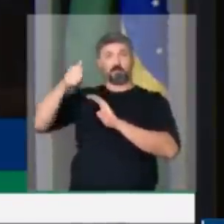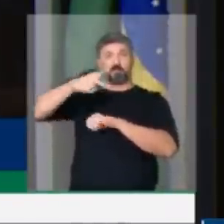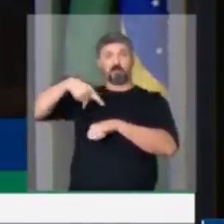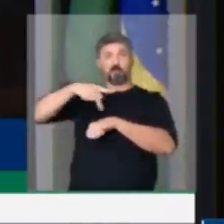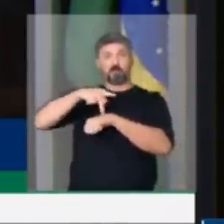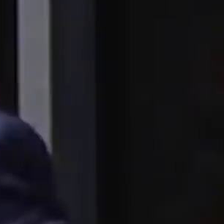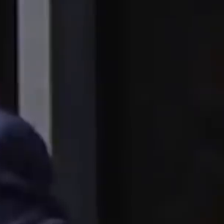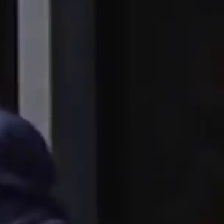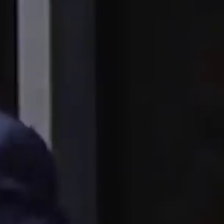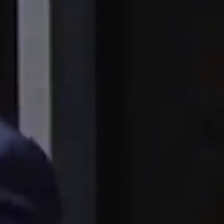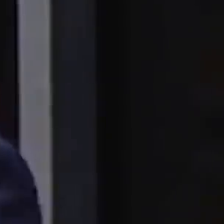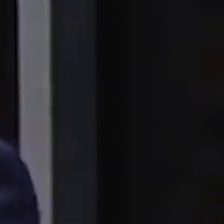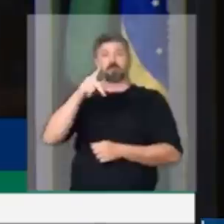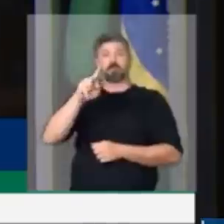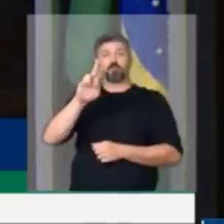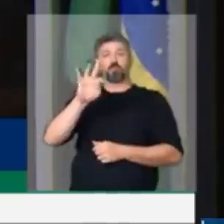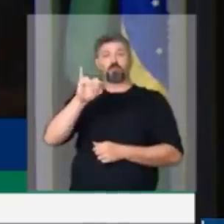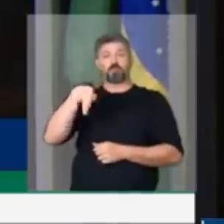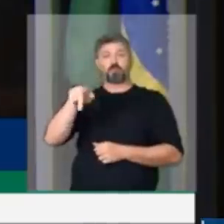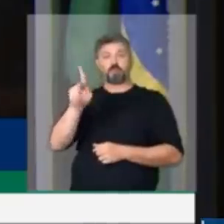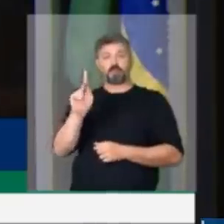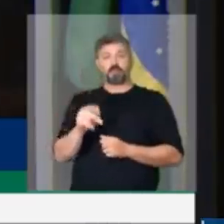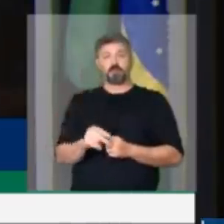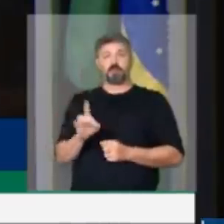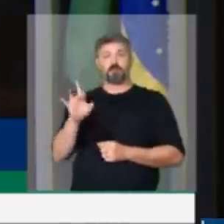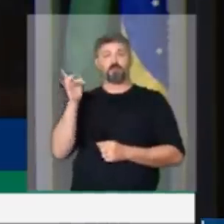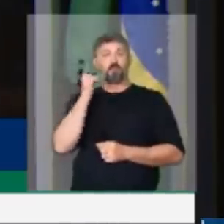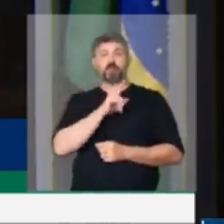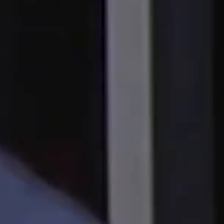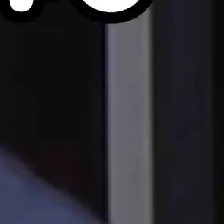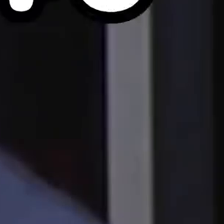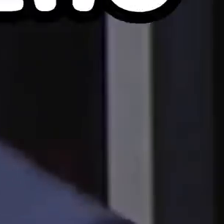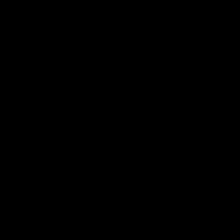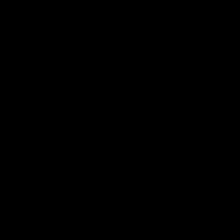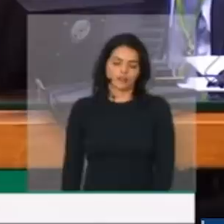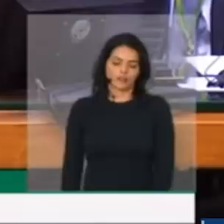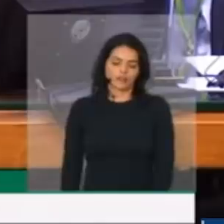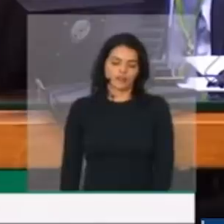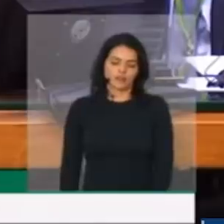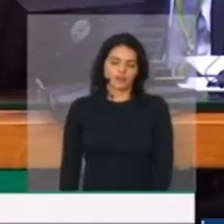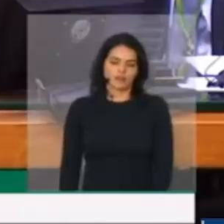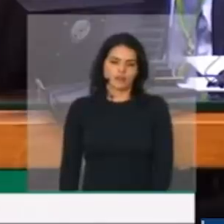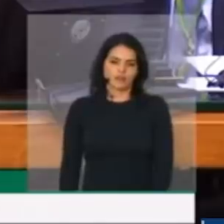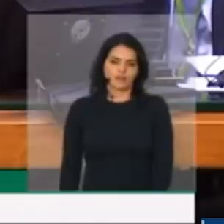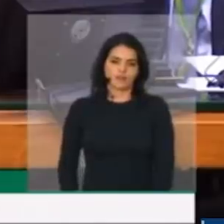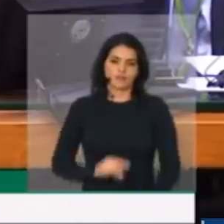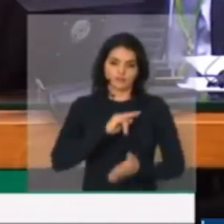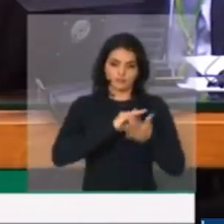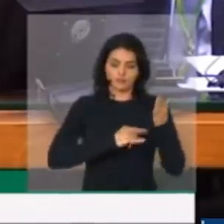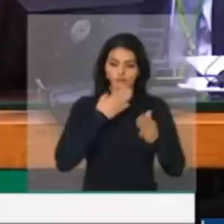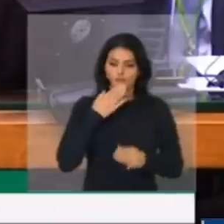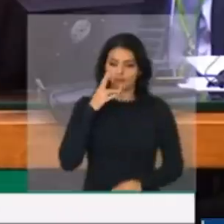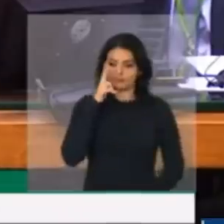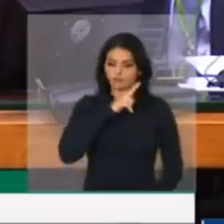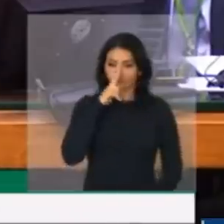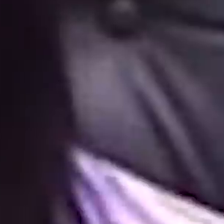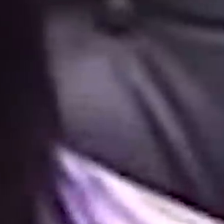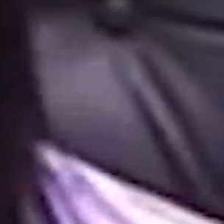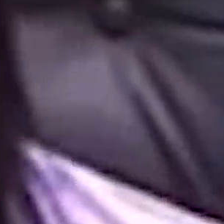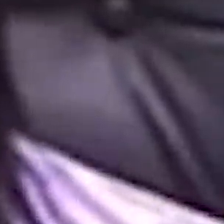do mundo a registrar. Só vacinou 10% da população. Requerimento de urgência de número